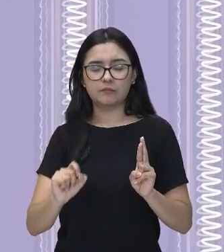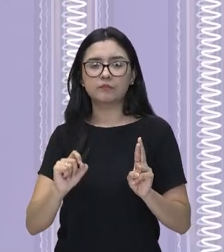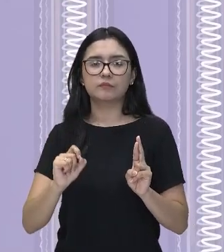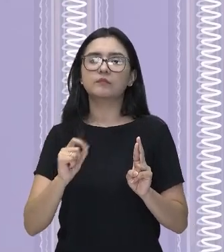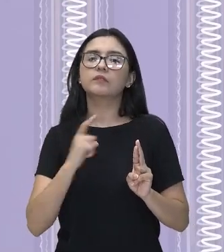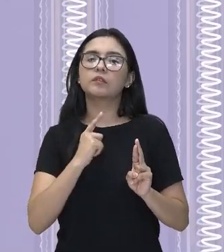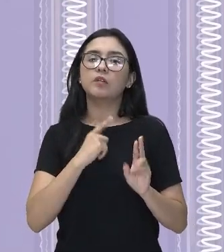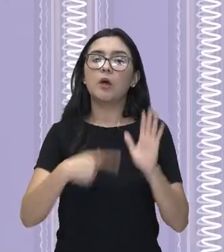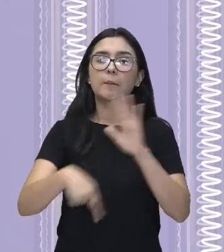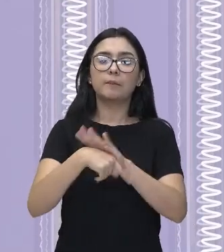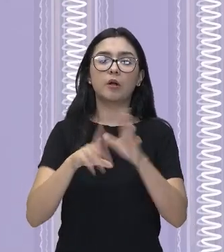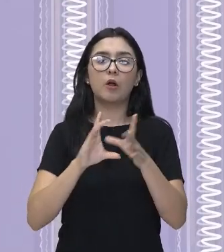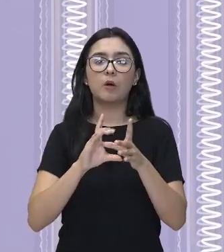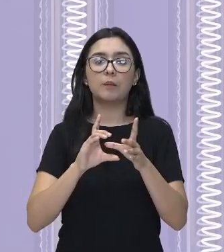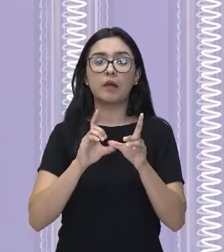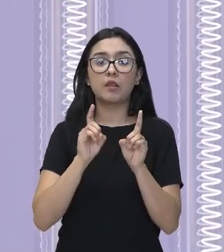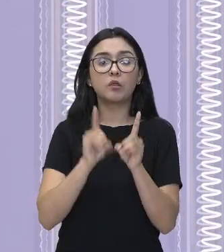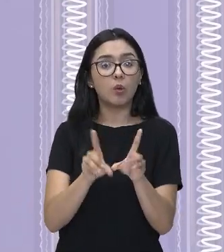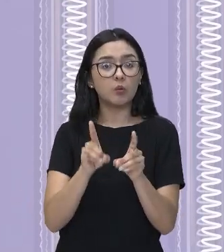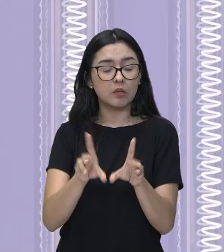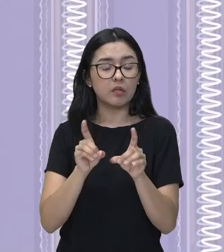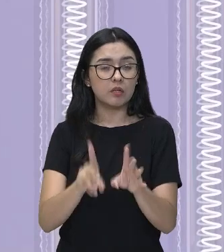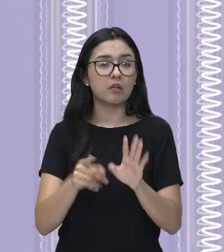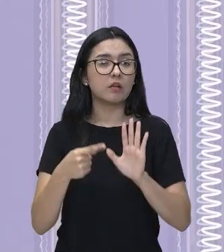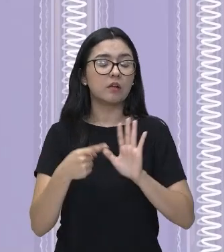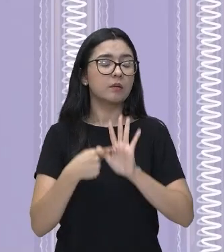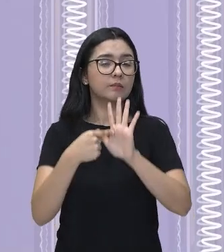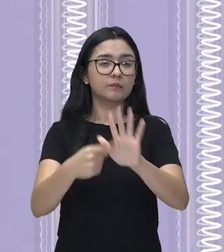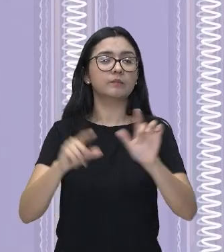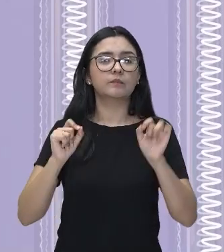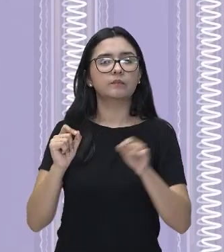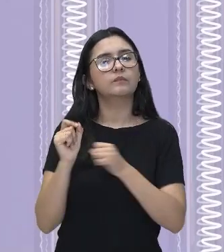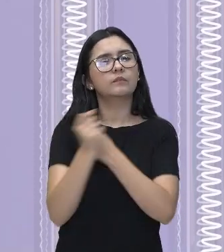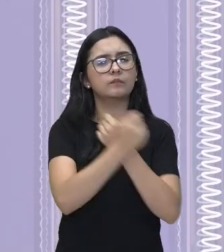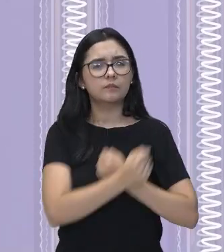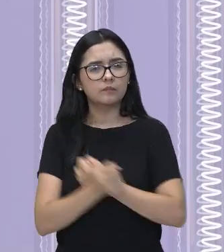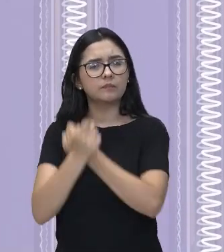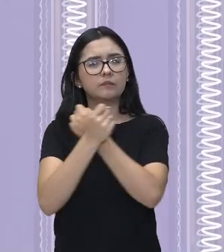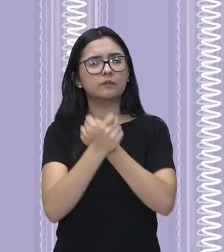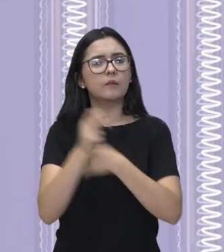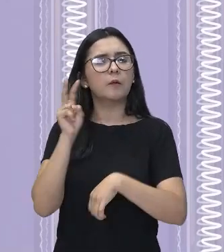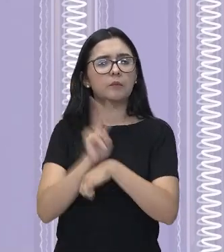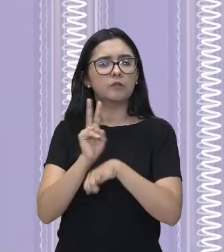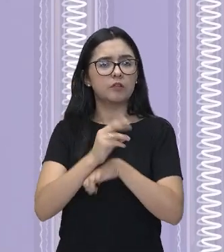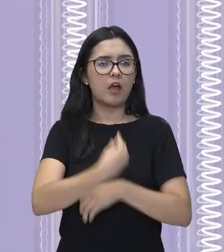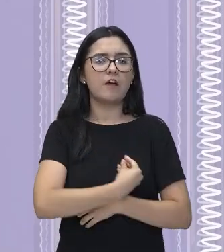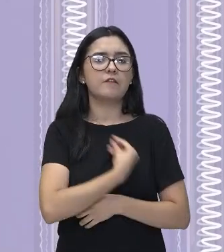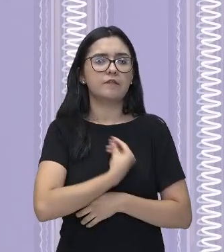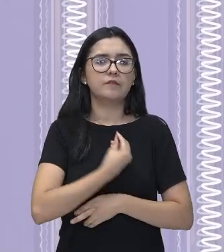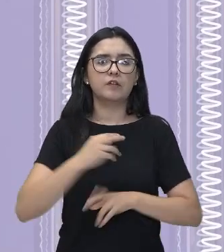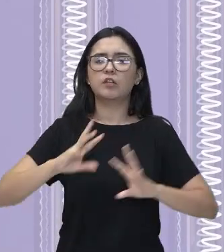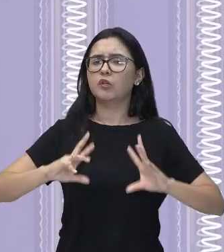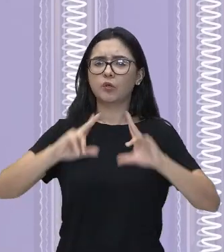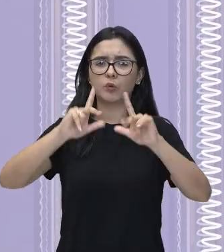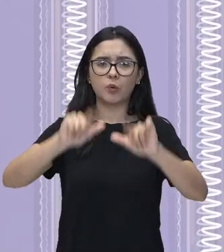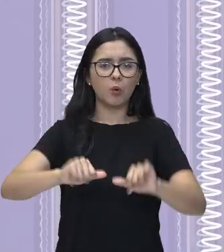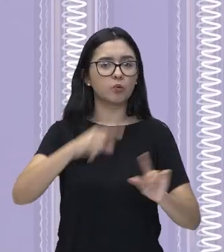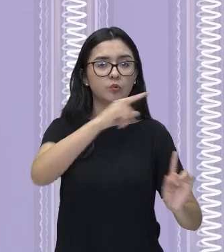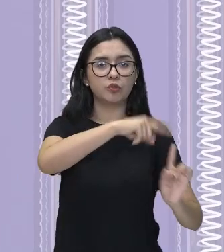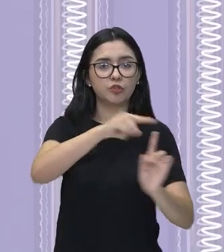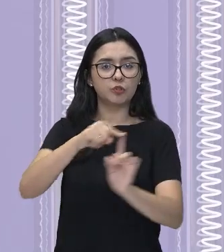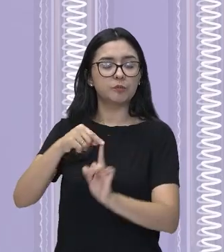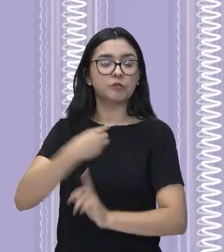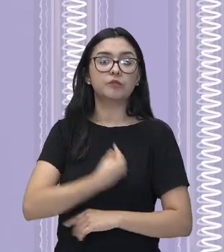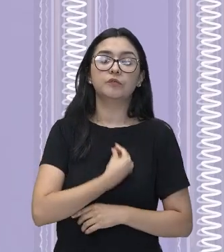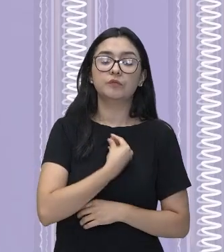doutrinal, fala da defesa e da salvaguarda da vida em todos os seus aspectos.